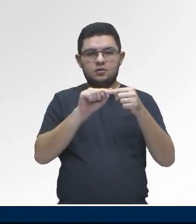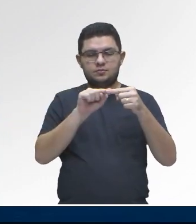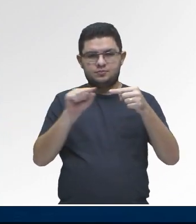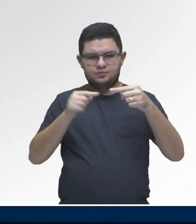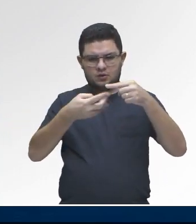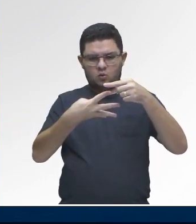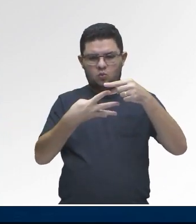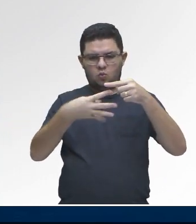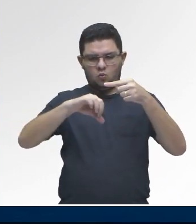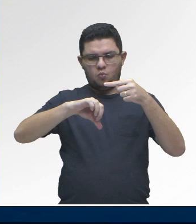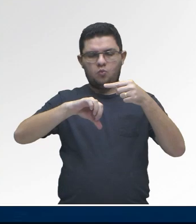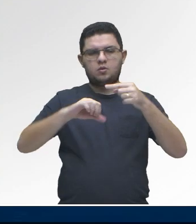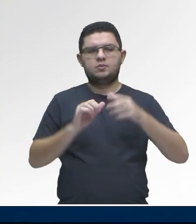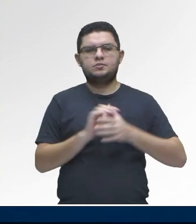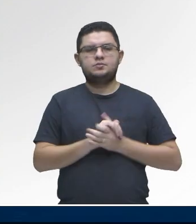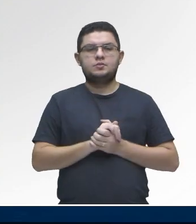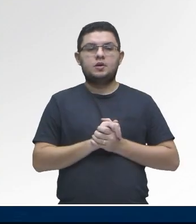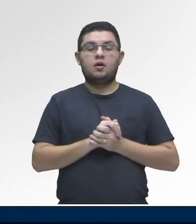196.